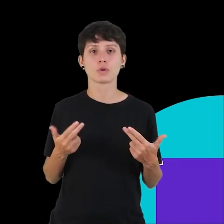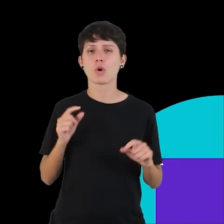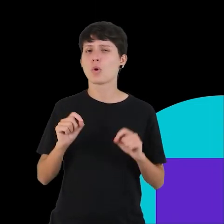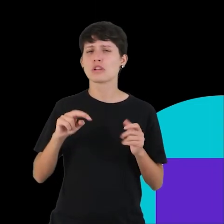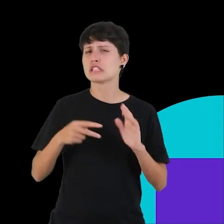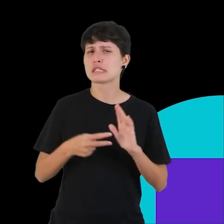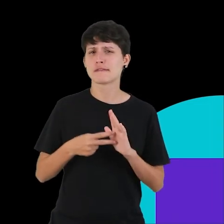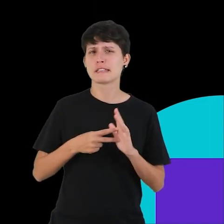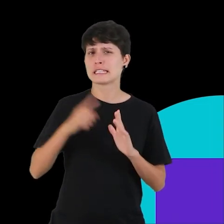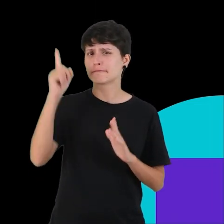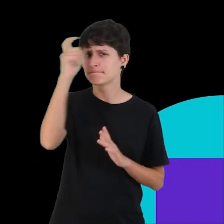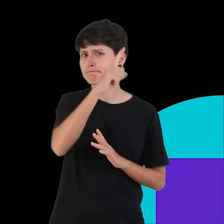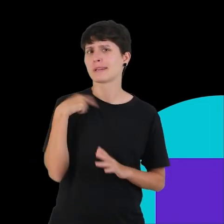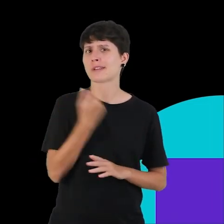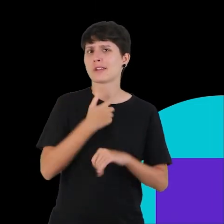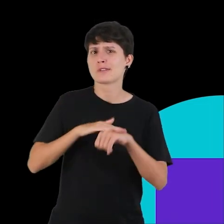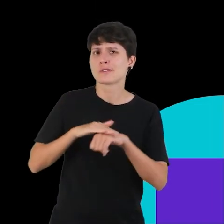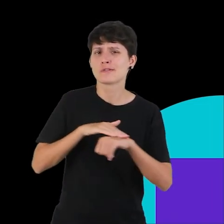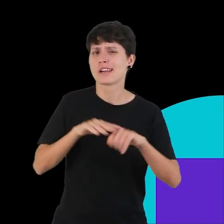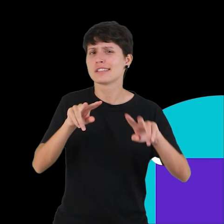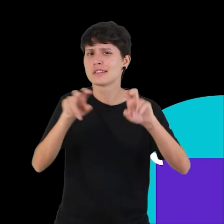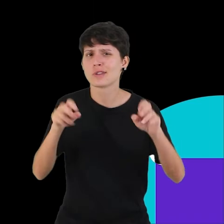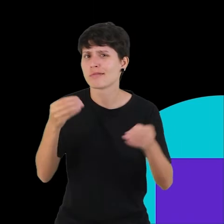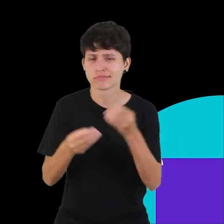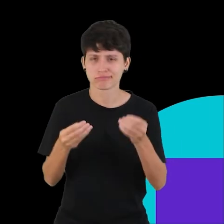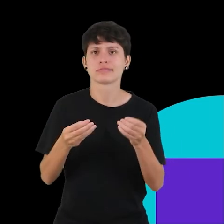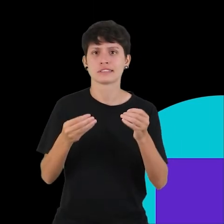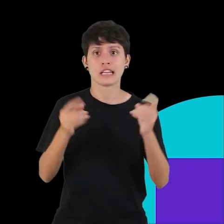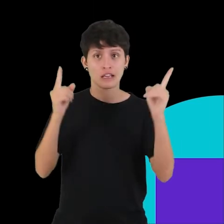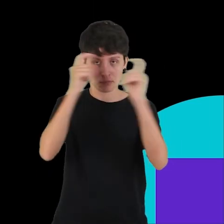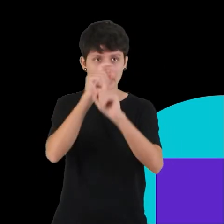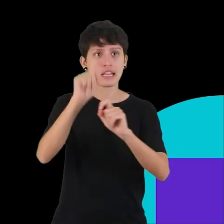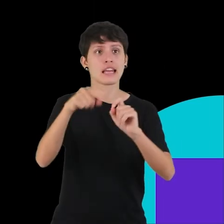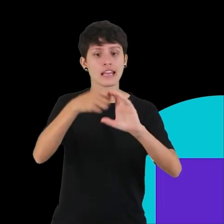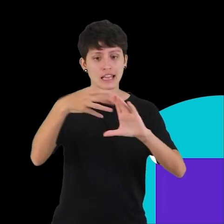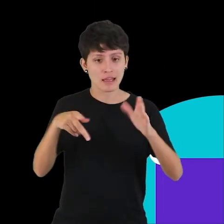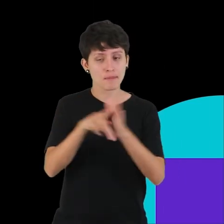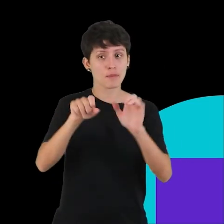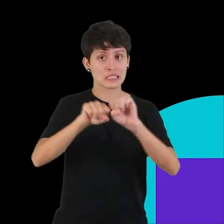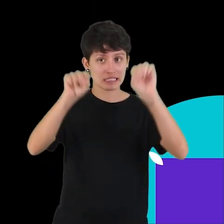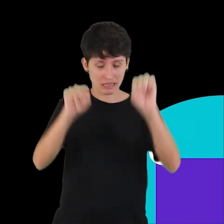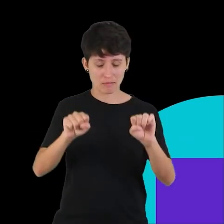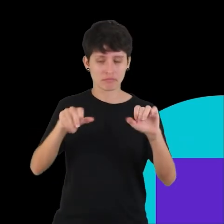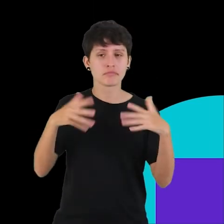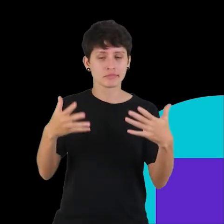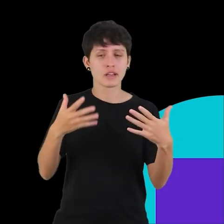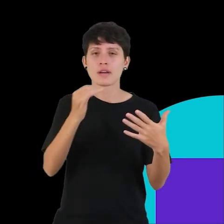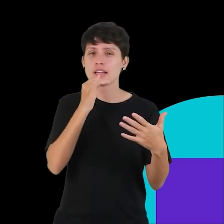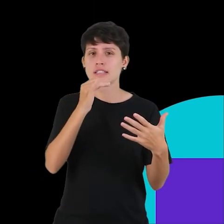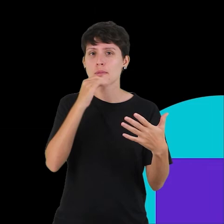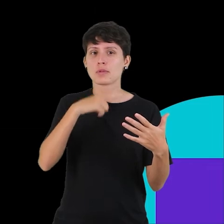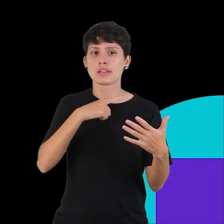que produzem esses alimentos saudáveis, né? Então, os pescadores, os agricultores, familiares, pessoas que geram ali